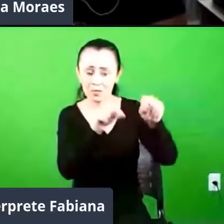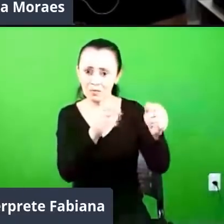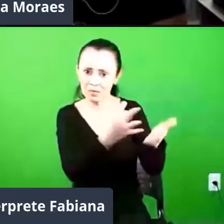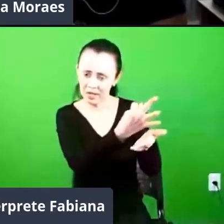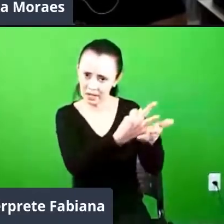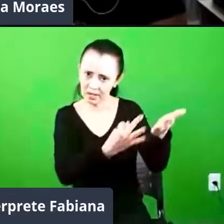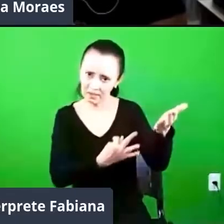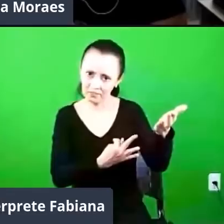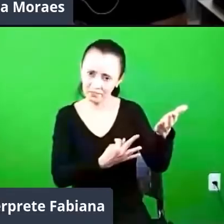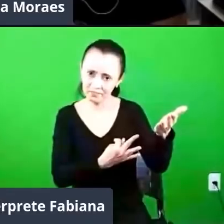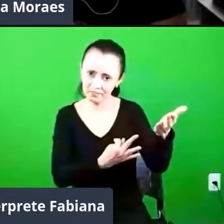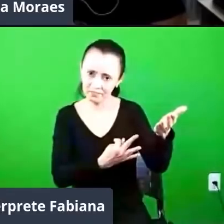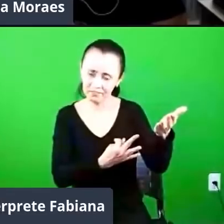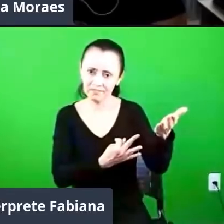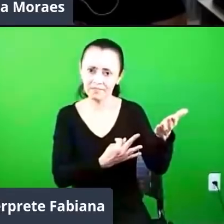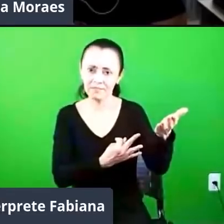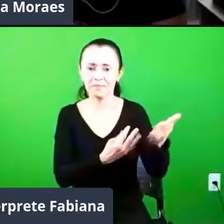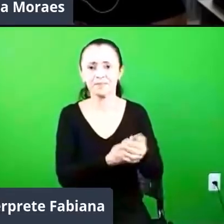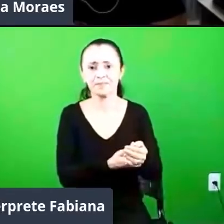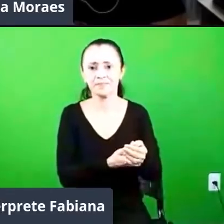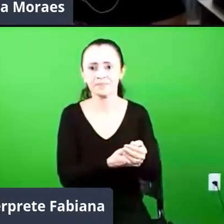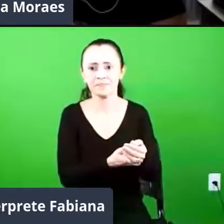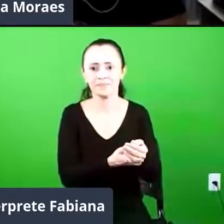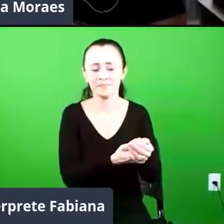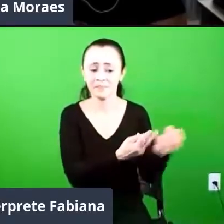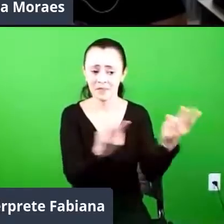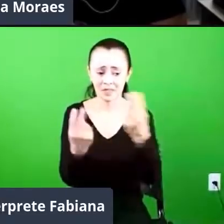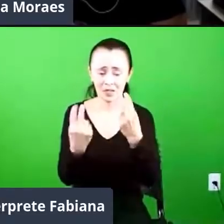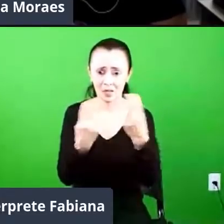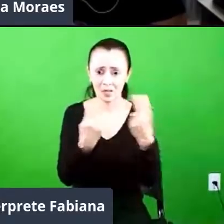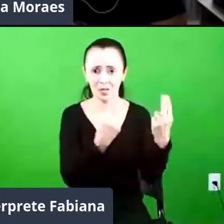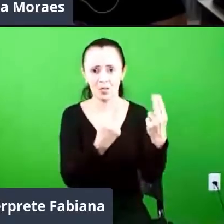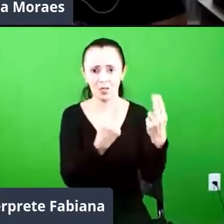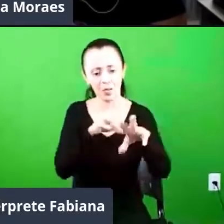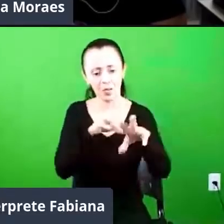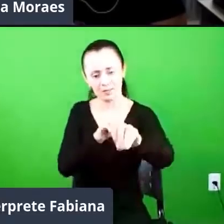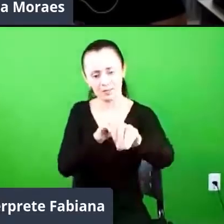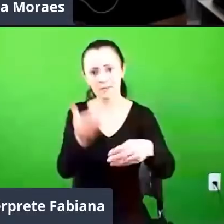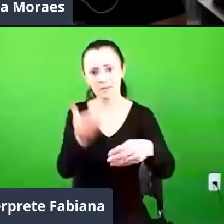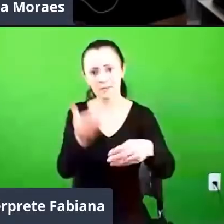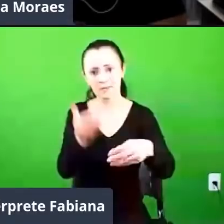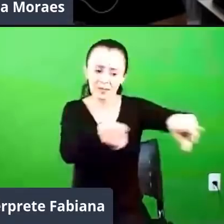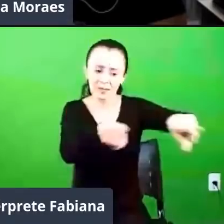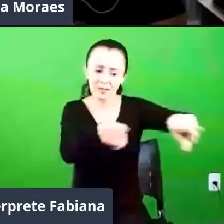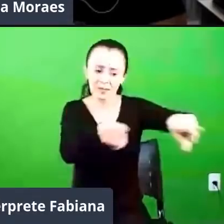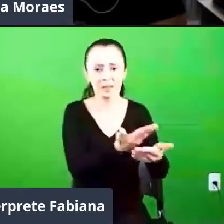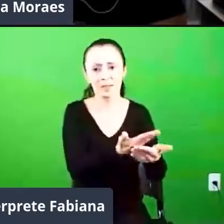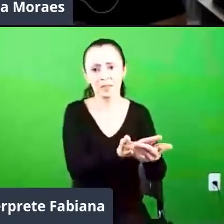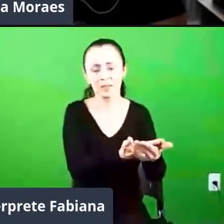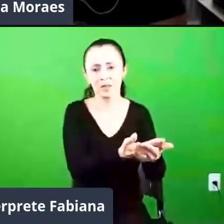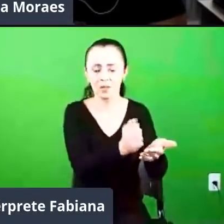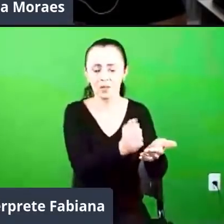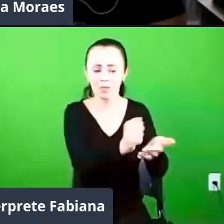da mesma forma que eu daria na sala de aula um texto, com as atividades sempre voltadas para aquele texto.